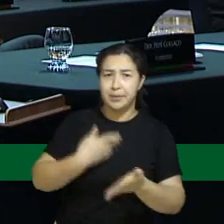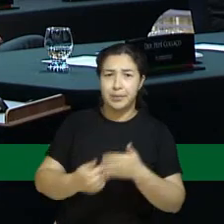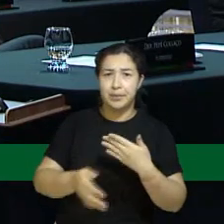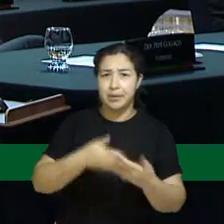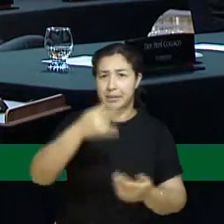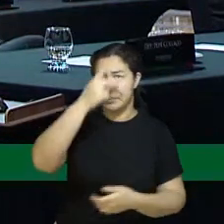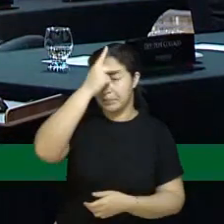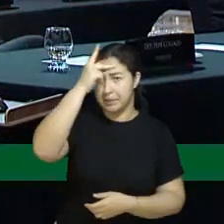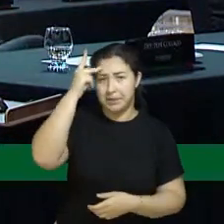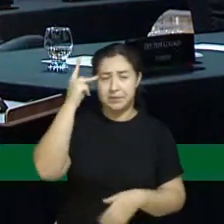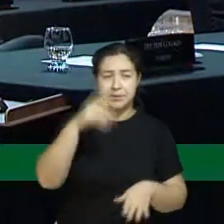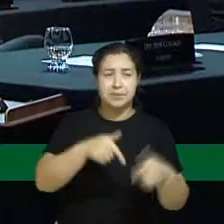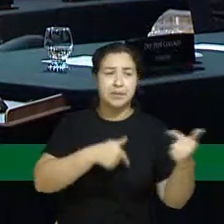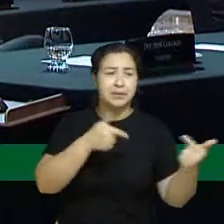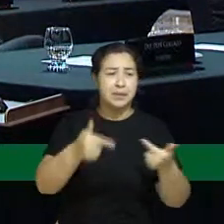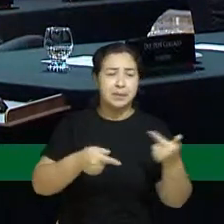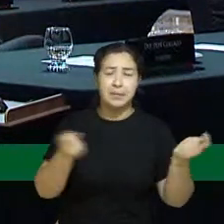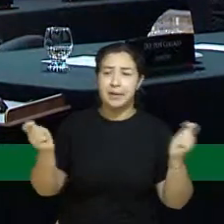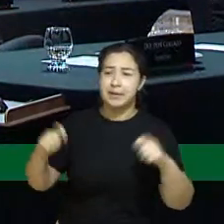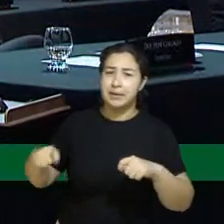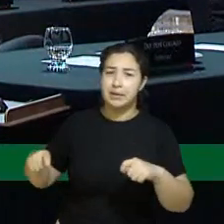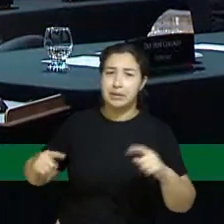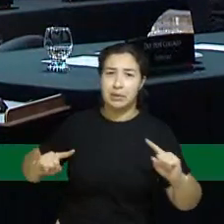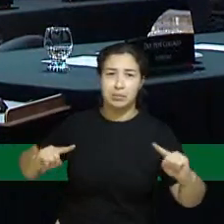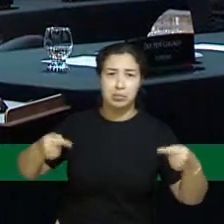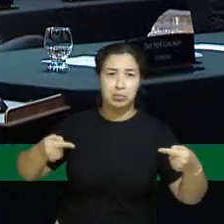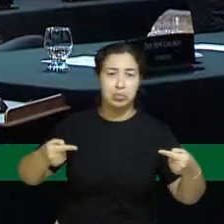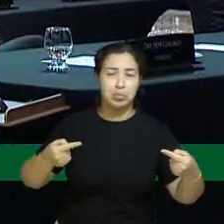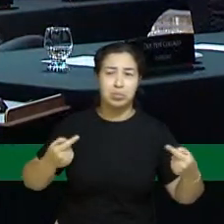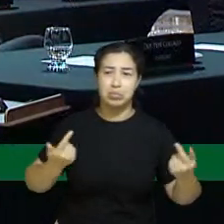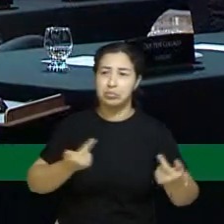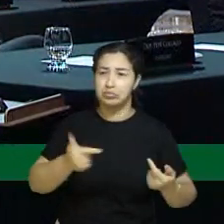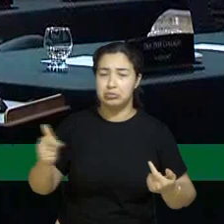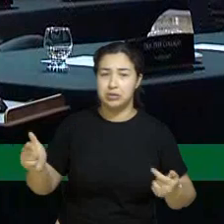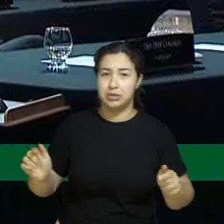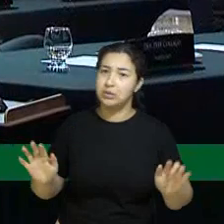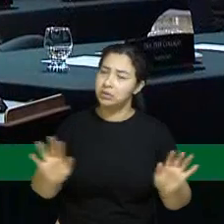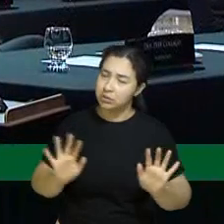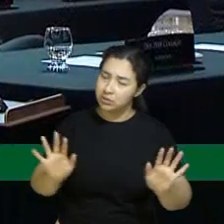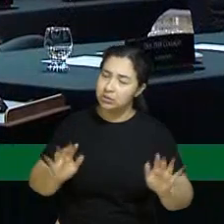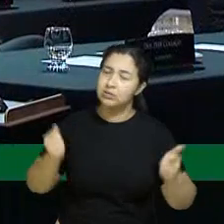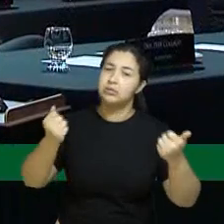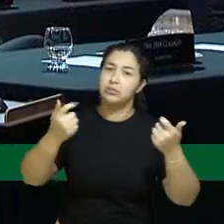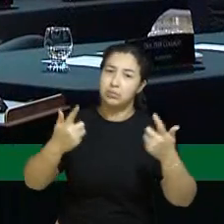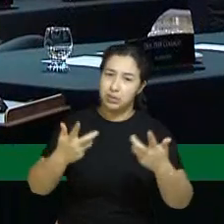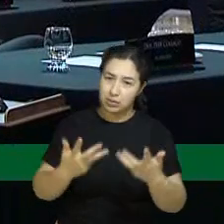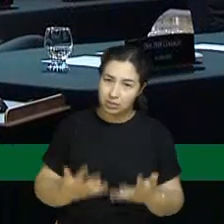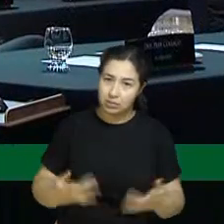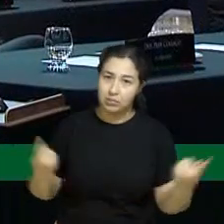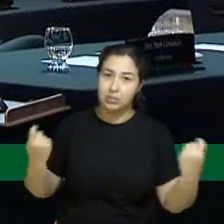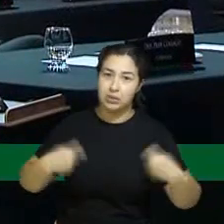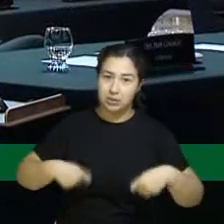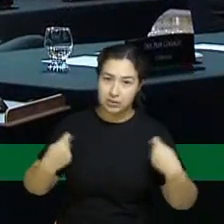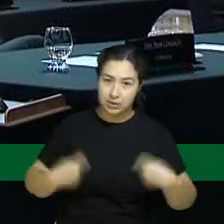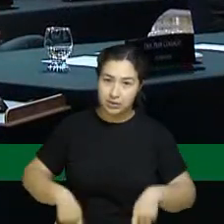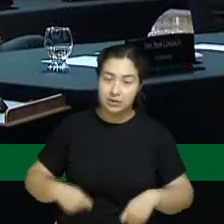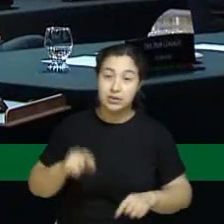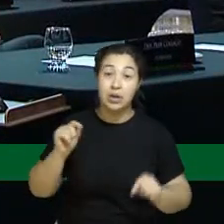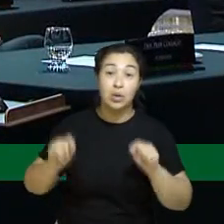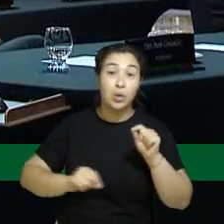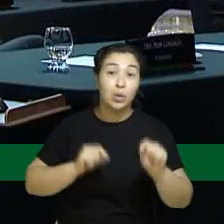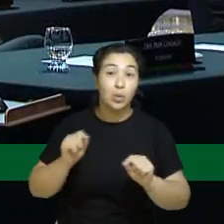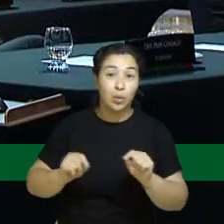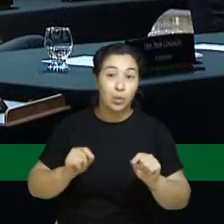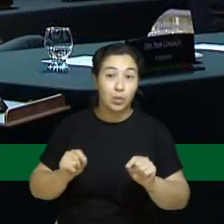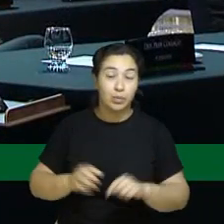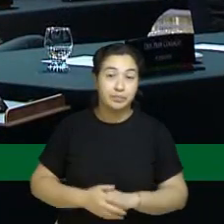serviço sem nenhuma concorrência. Isso não é verdade. Então, muito bem colocado aqui, colocadas claras o que vai ocorrer. Se não houver